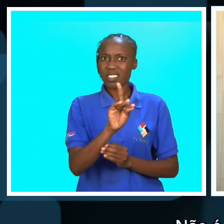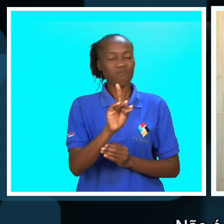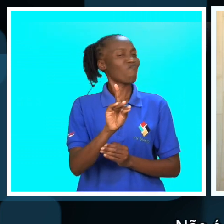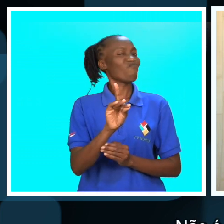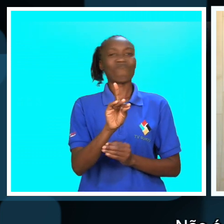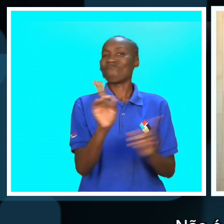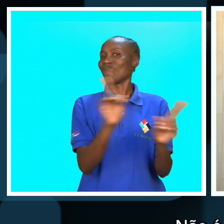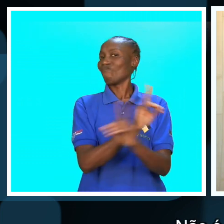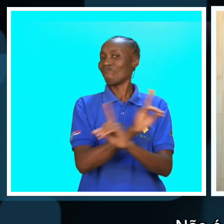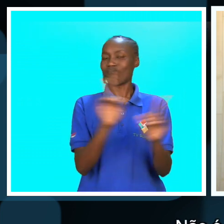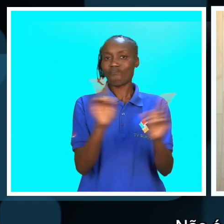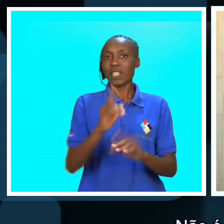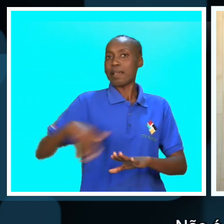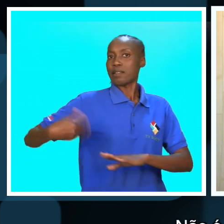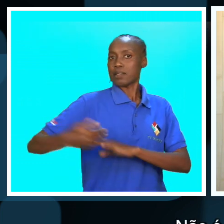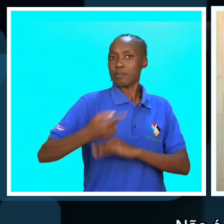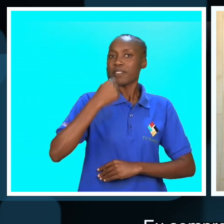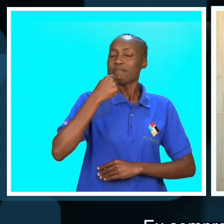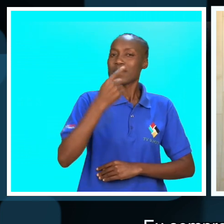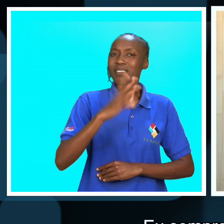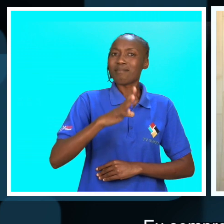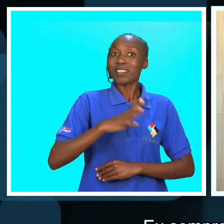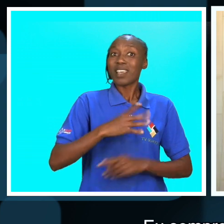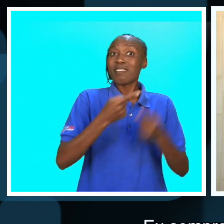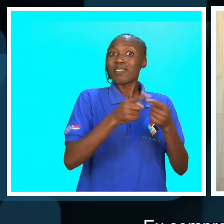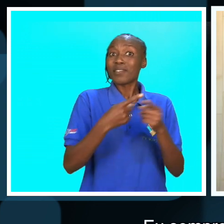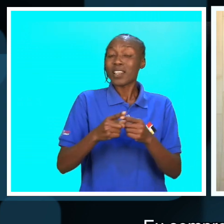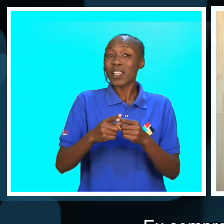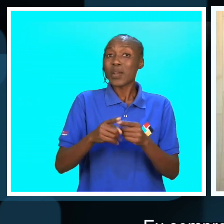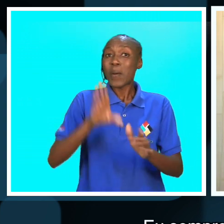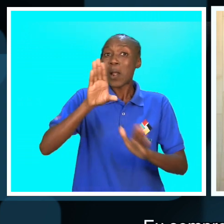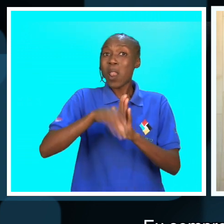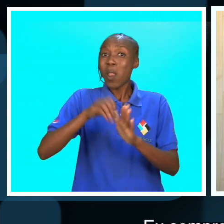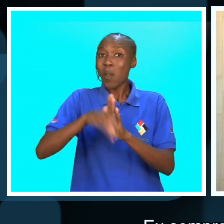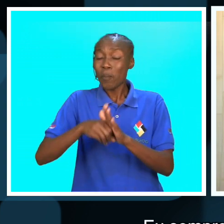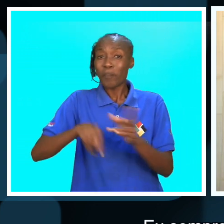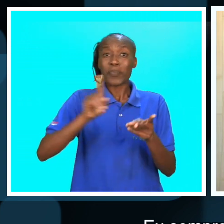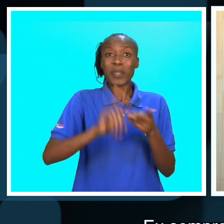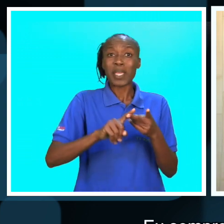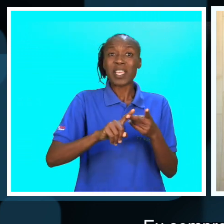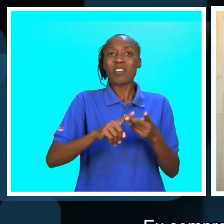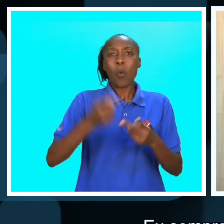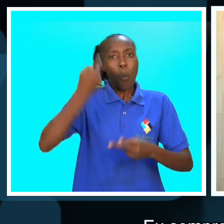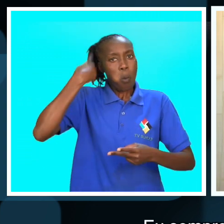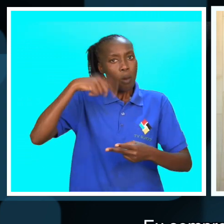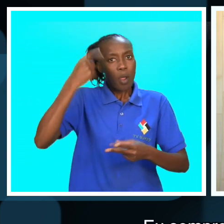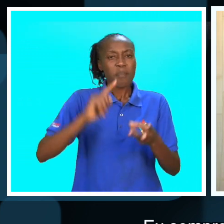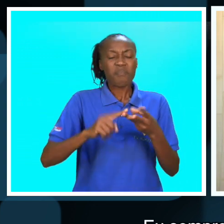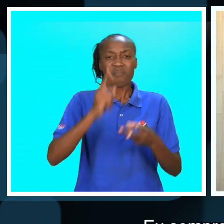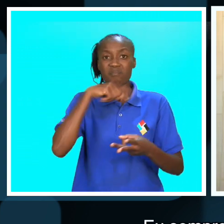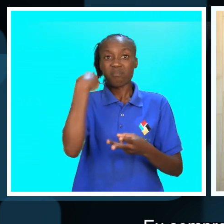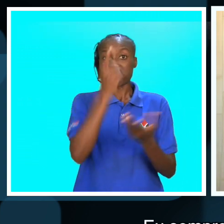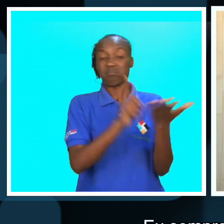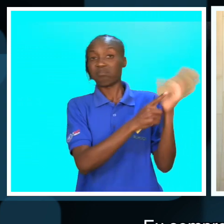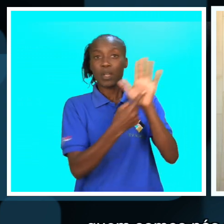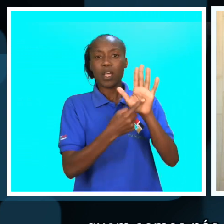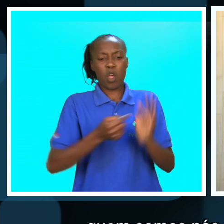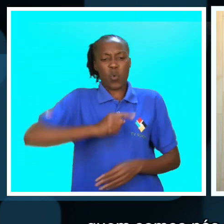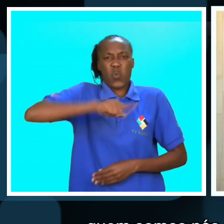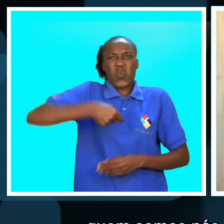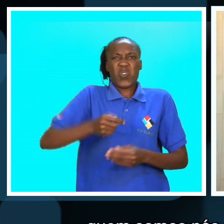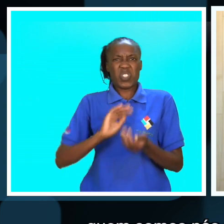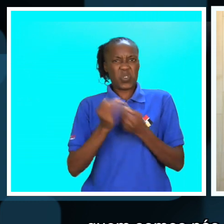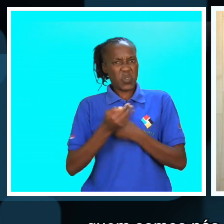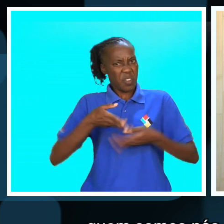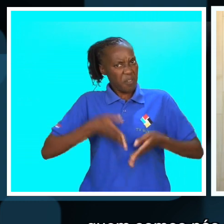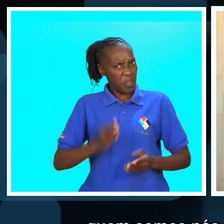vergonhoso ter um filho com necessidades especiais, não é? Eu sempre digo que há vários ladrões, bandidos, corruptos a darem a cara diariamente. Entretanto,